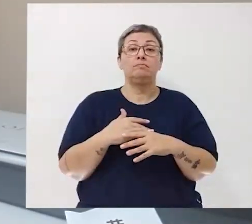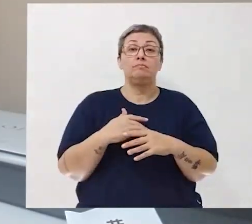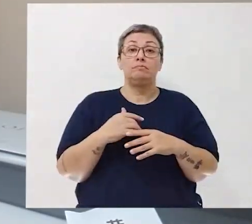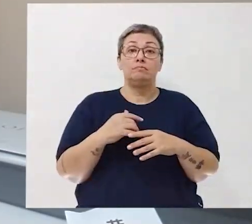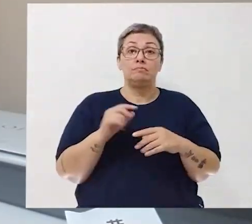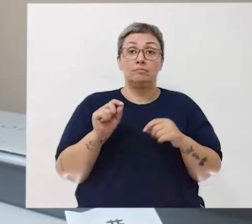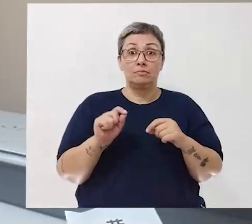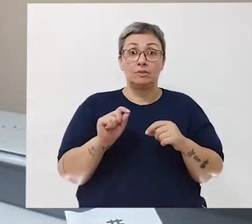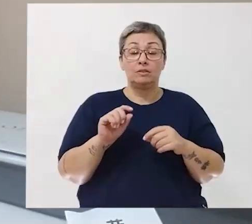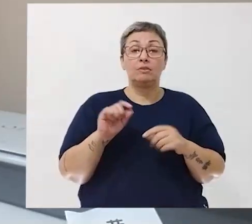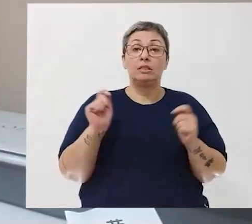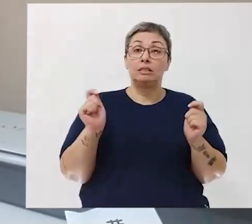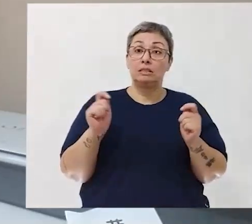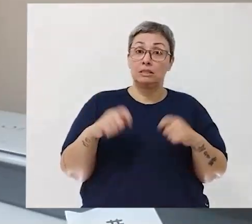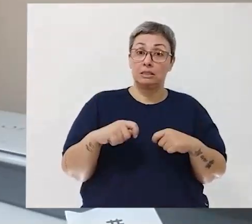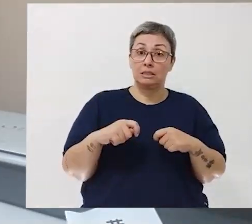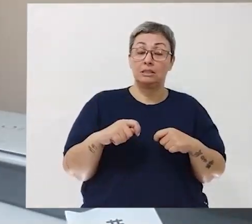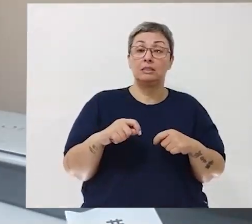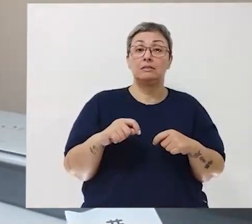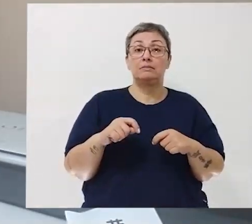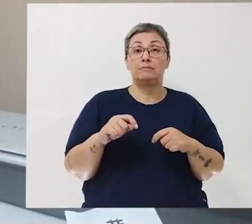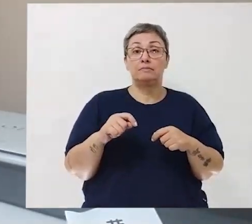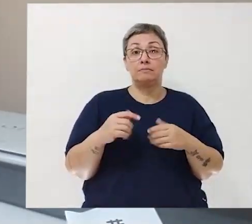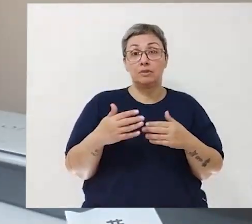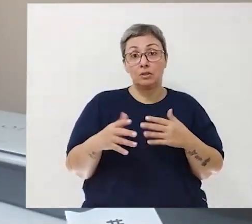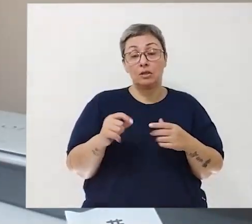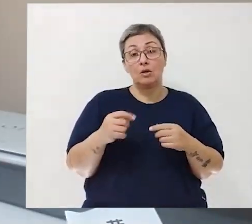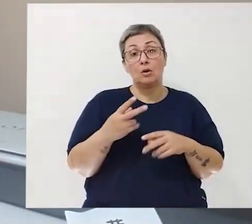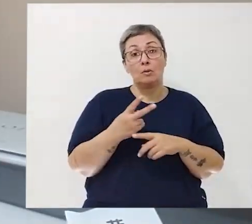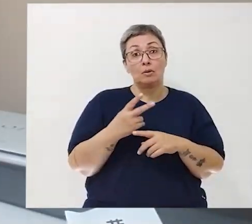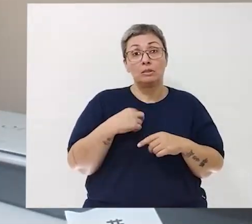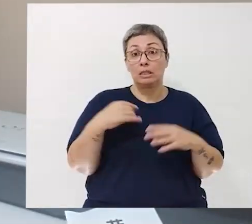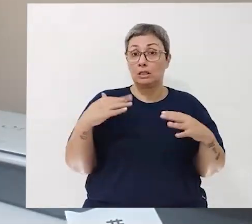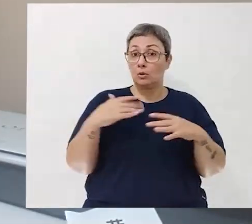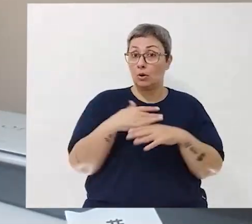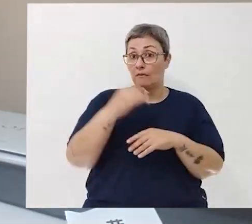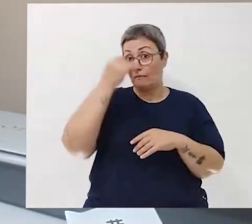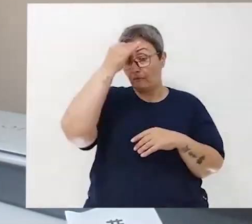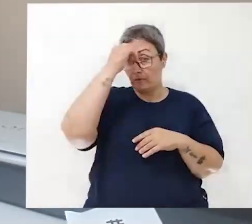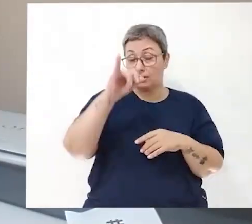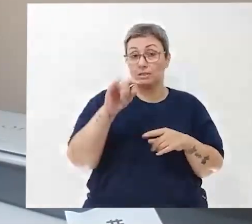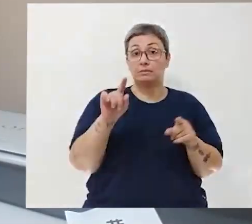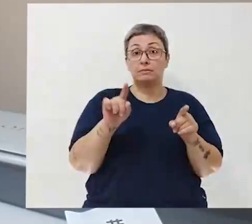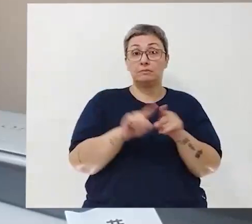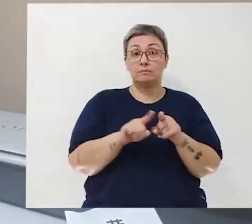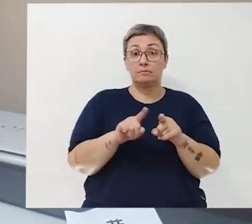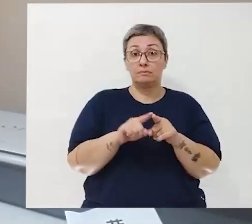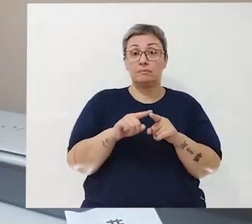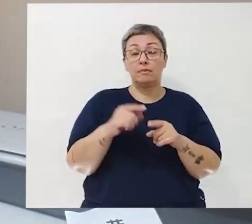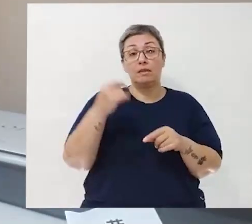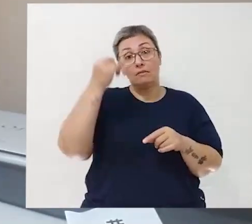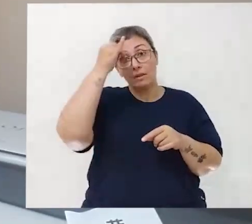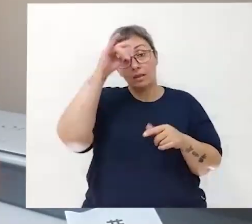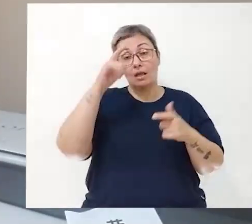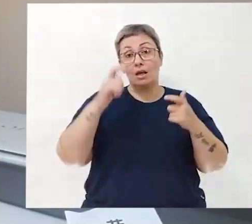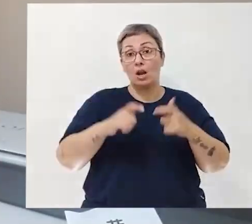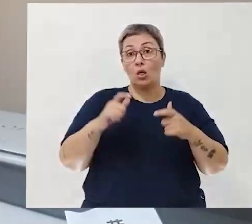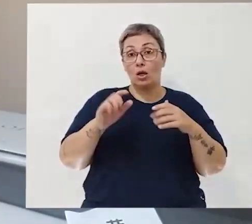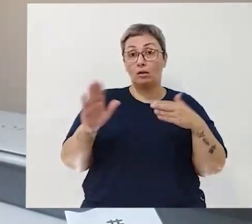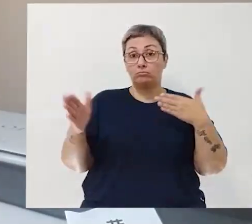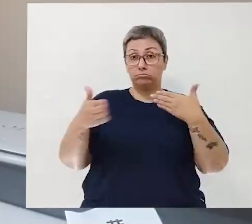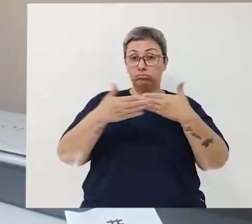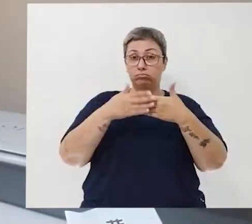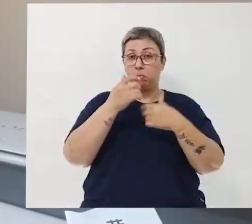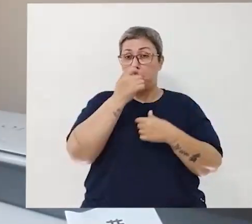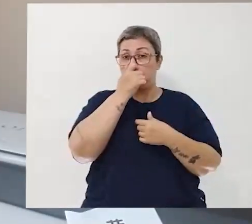ok? Dentro do possível, né? Procure não aglomerar, procure evitar lugares